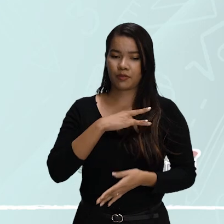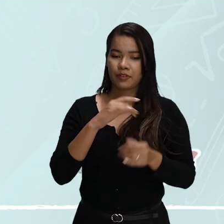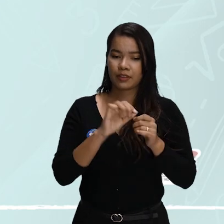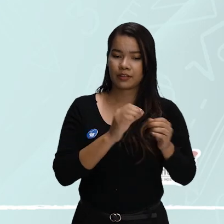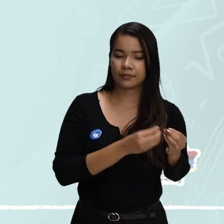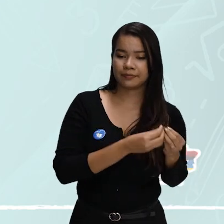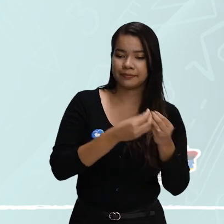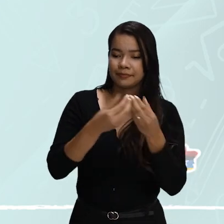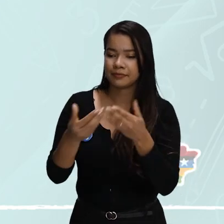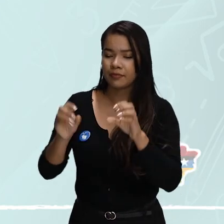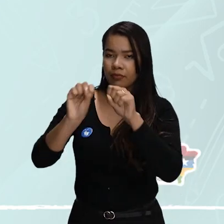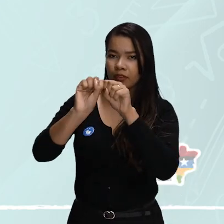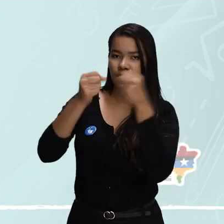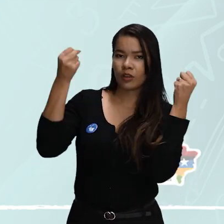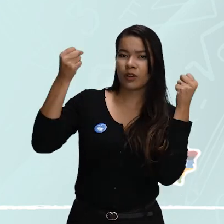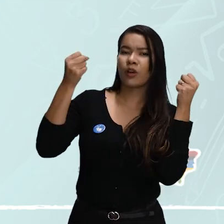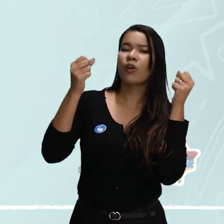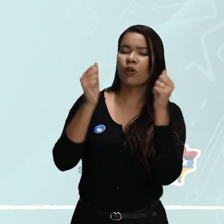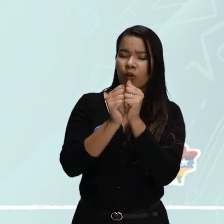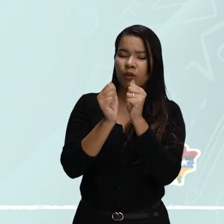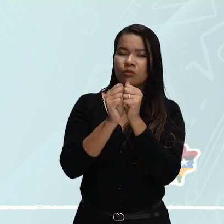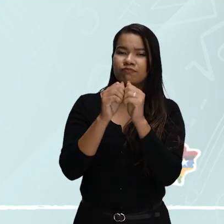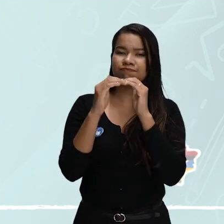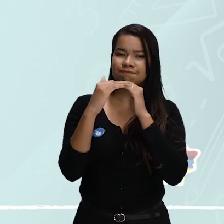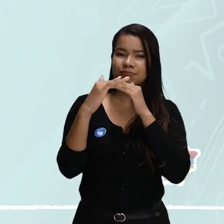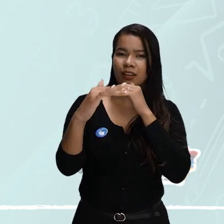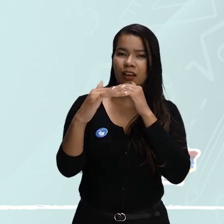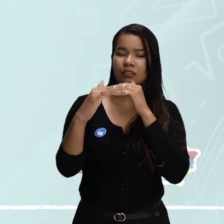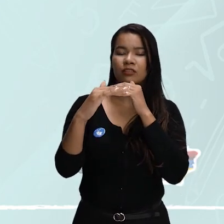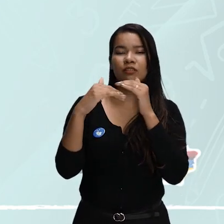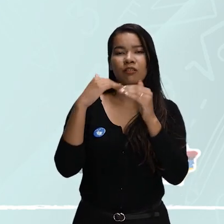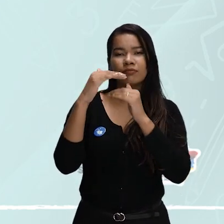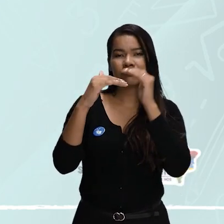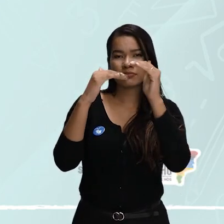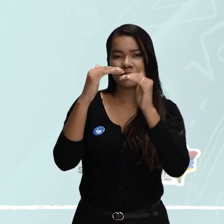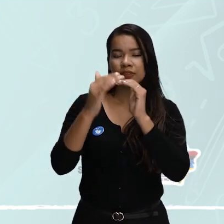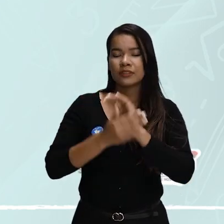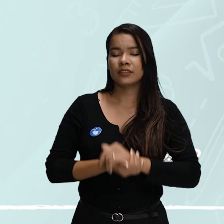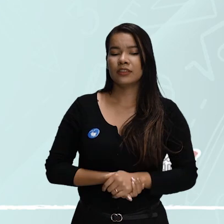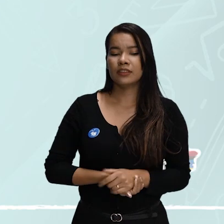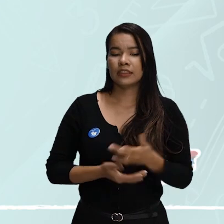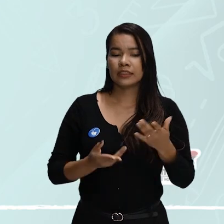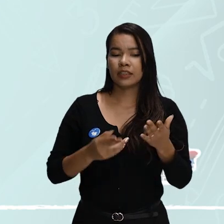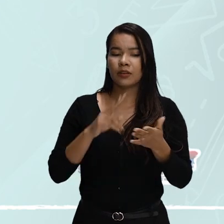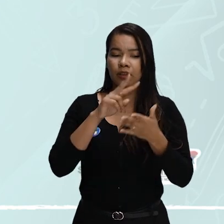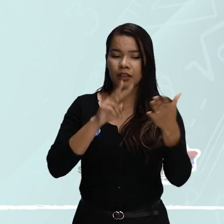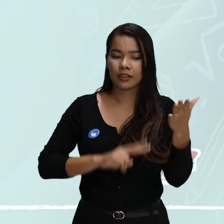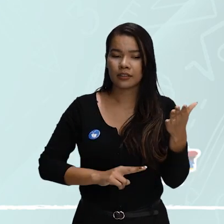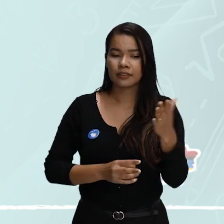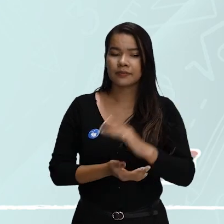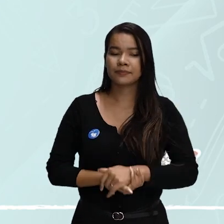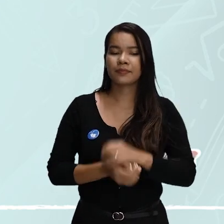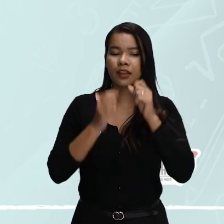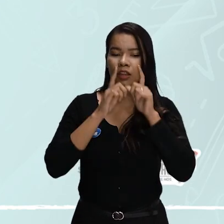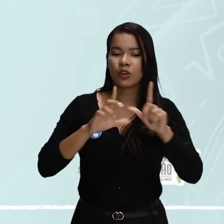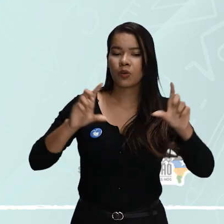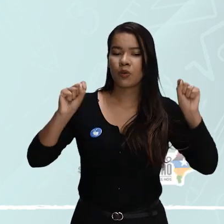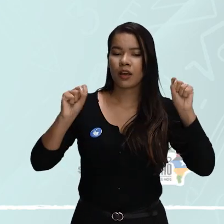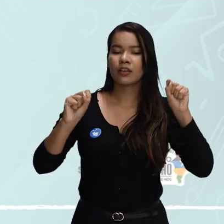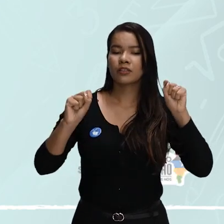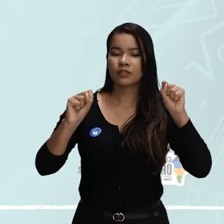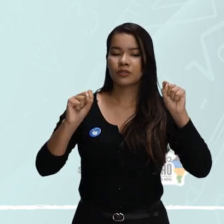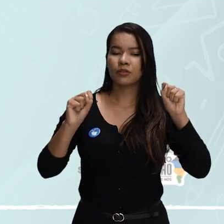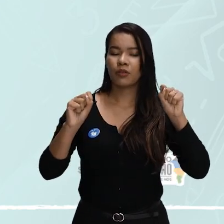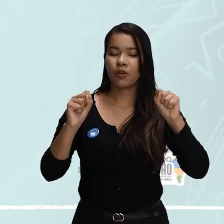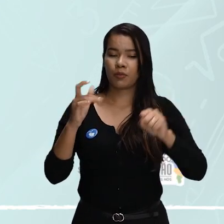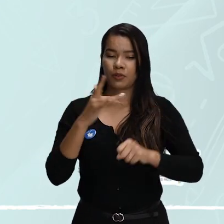de ruptura com os padrões europeus, certo? Então, leia. Linguagem do romantismo apresenta maior liberdade formal em relação